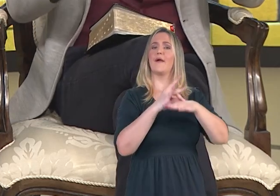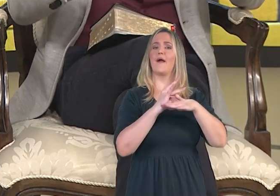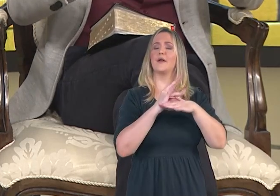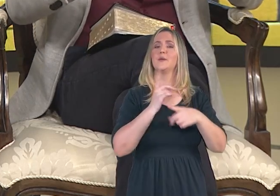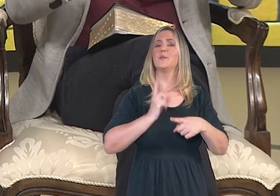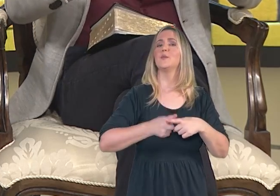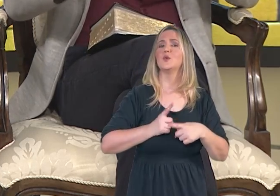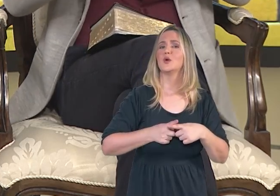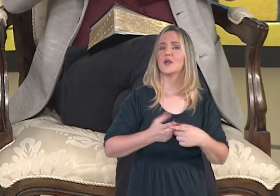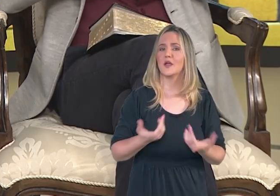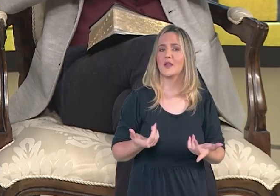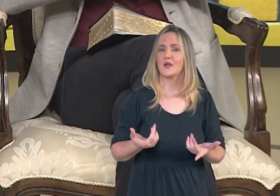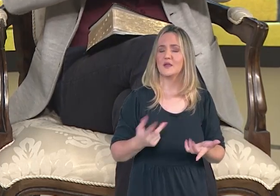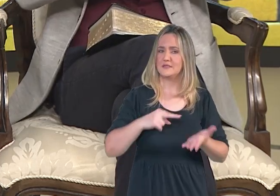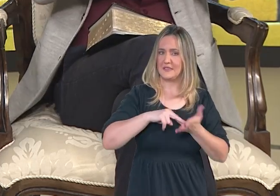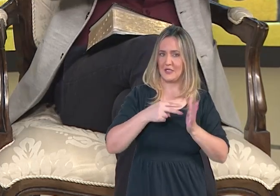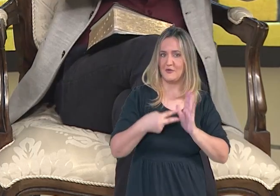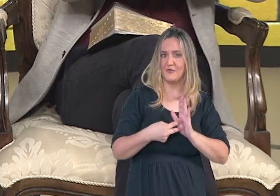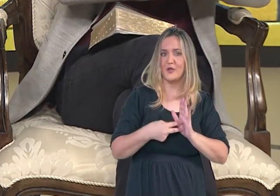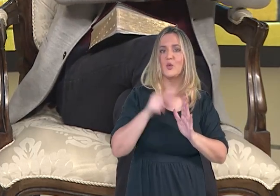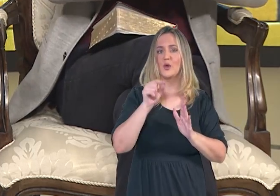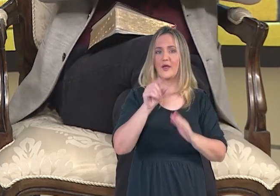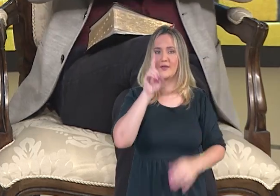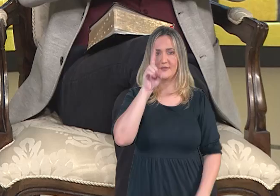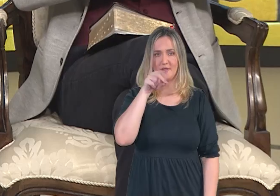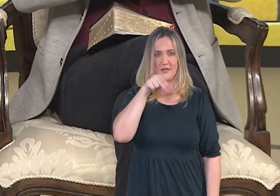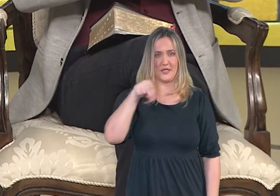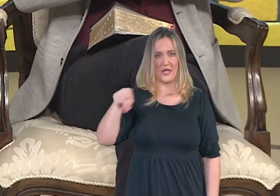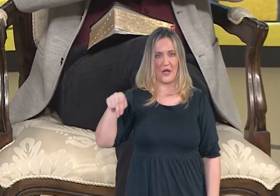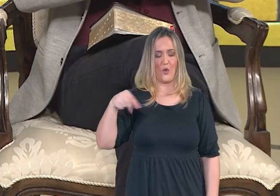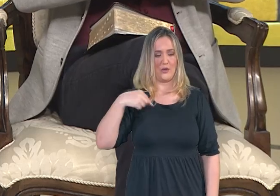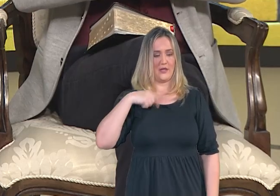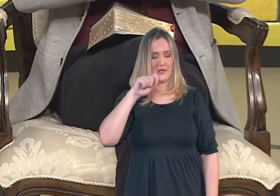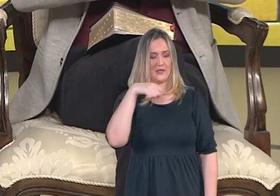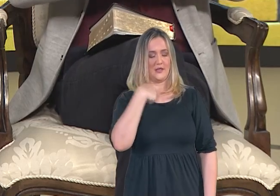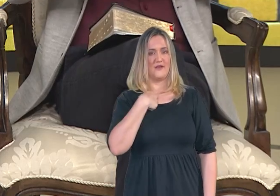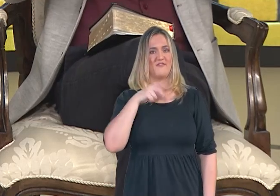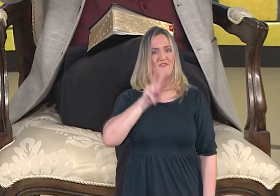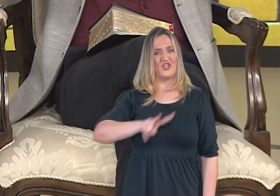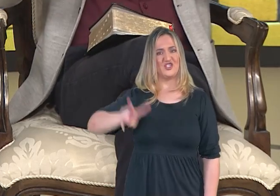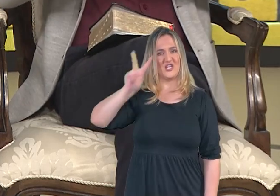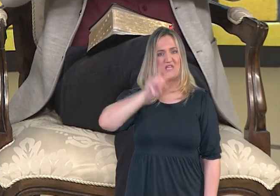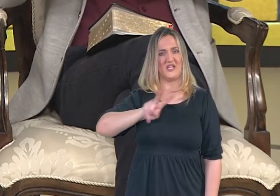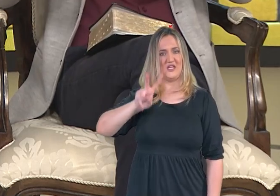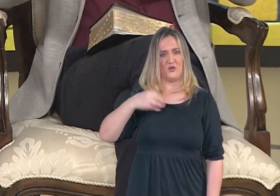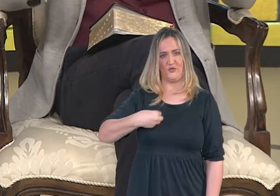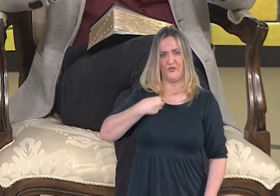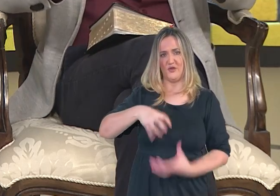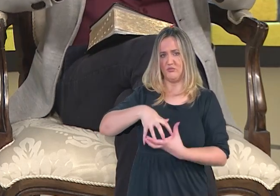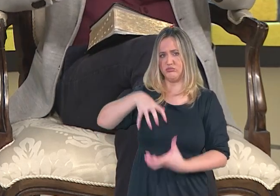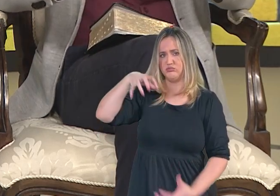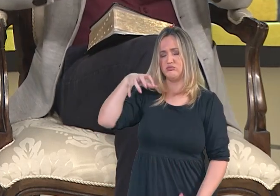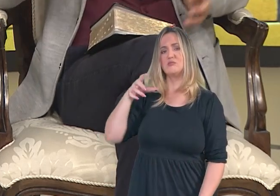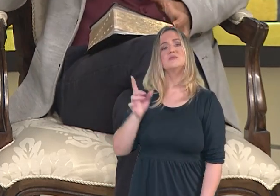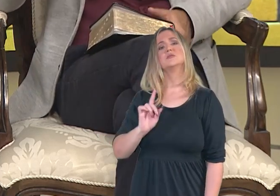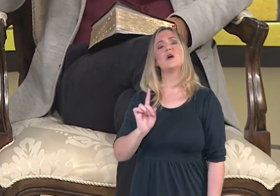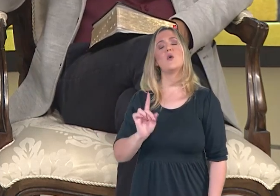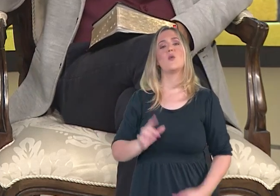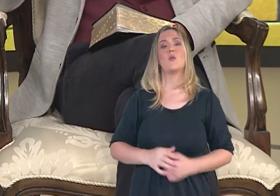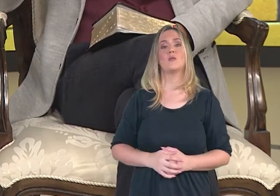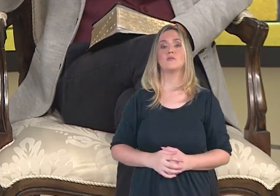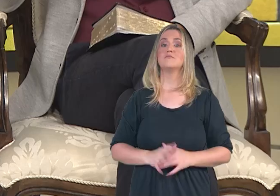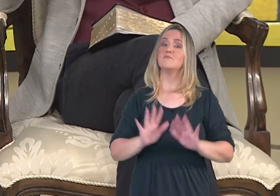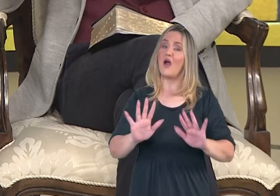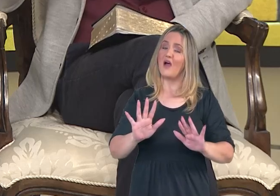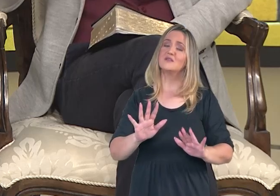sem carne, mas nós não podemos inferir daqui que Daniel se tornou vegetariano por toda a sua vida. E embora o